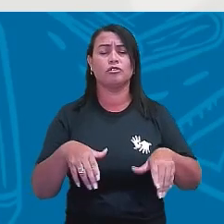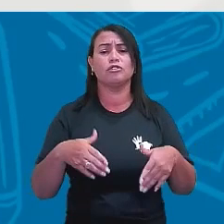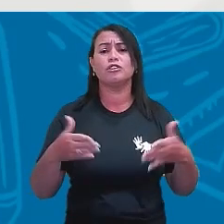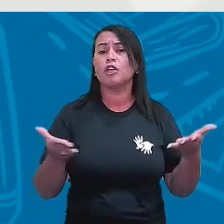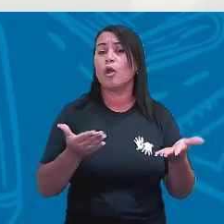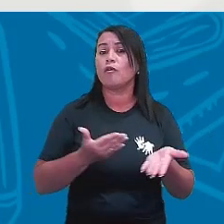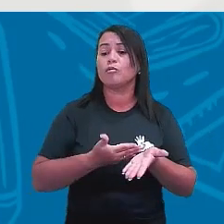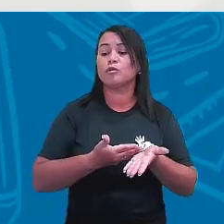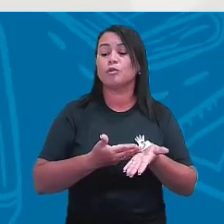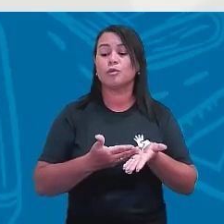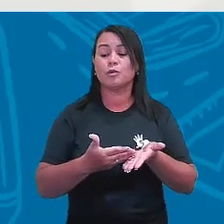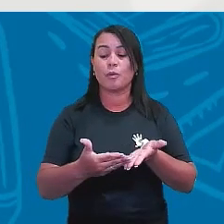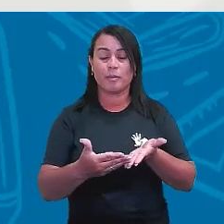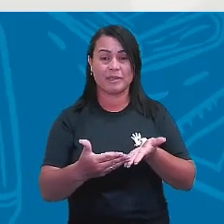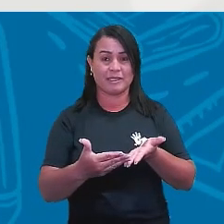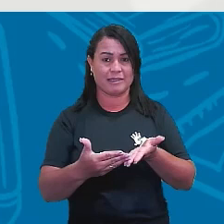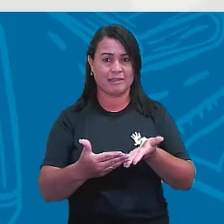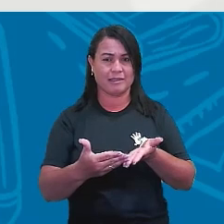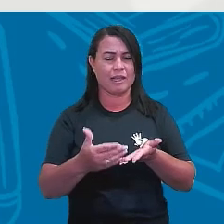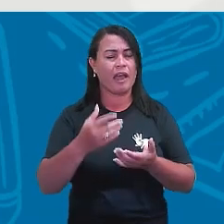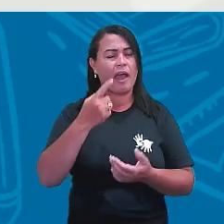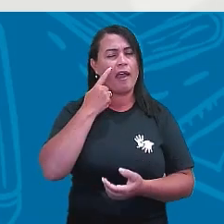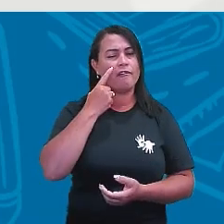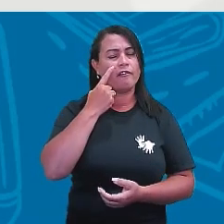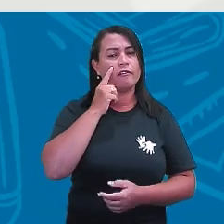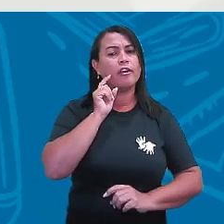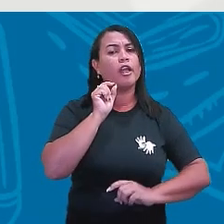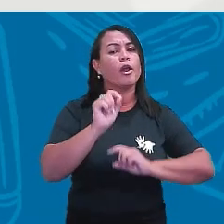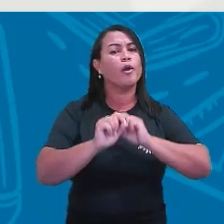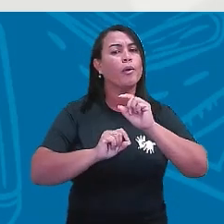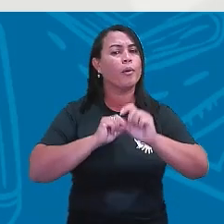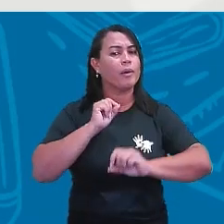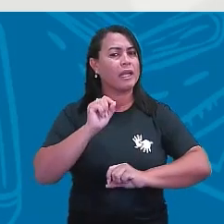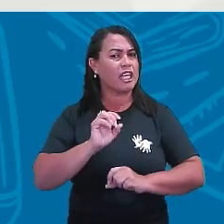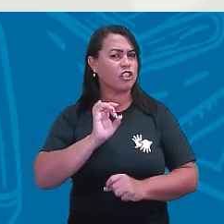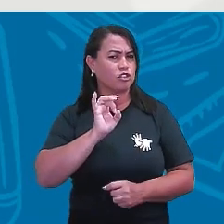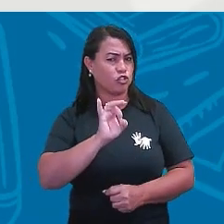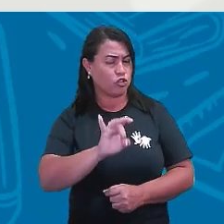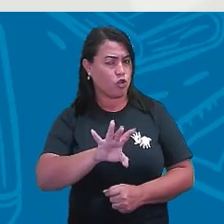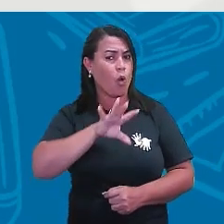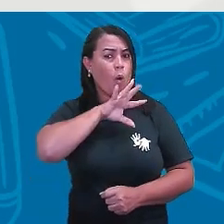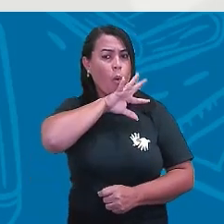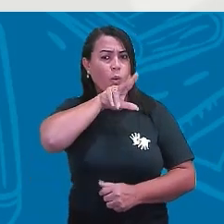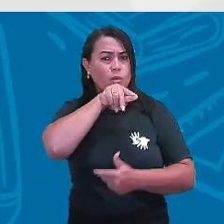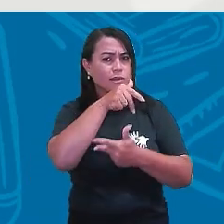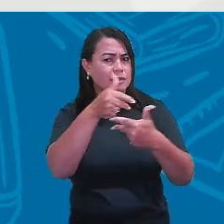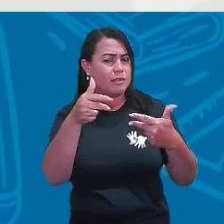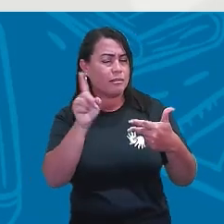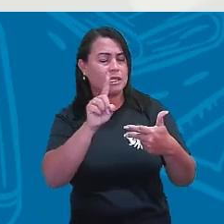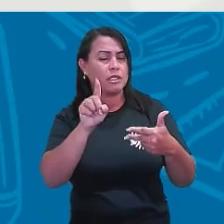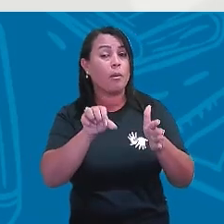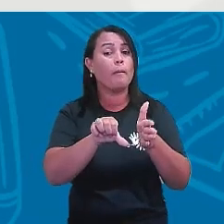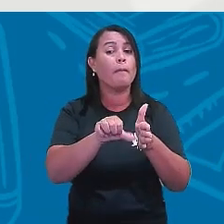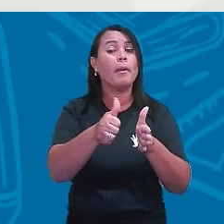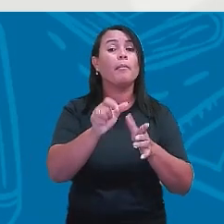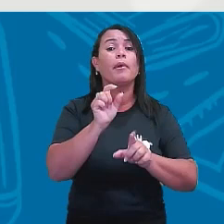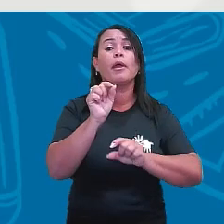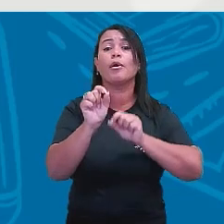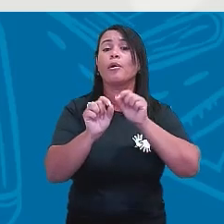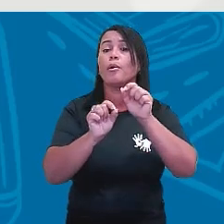vamos começar a ver não só os animais, mas primeiramente a gente vai